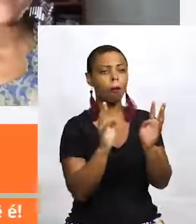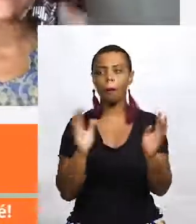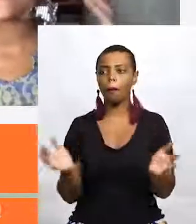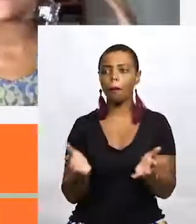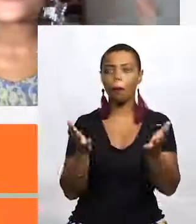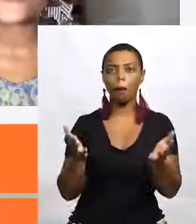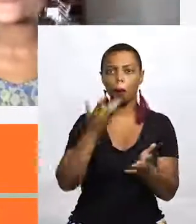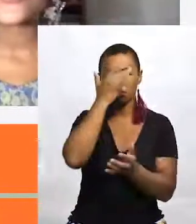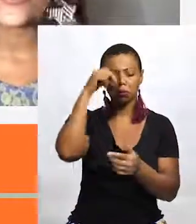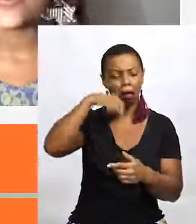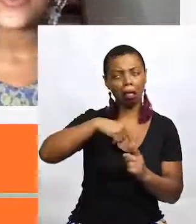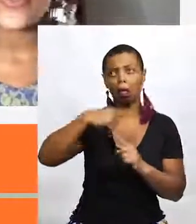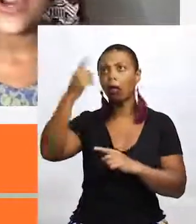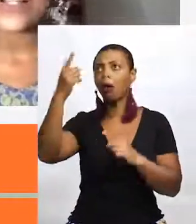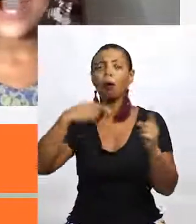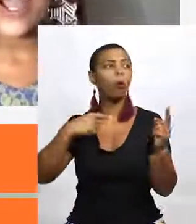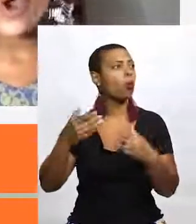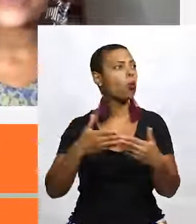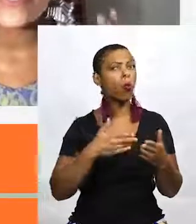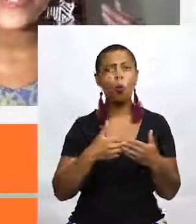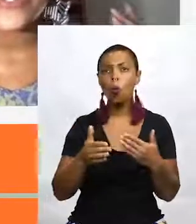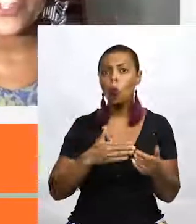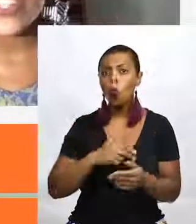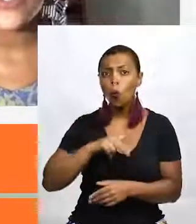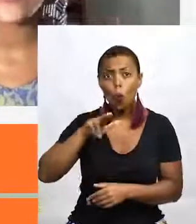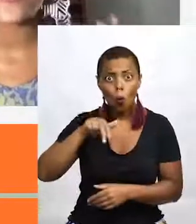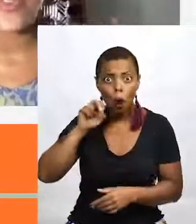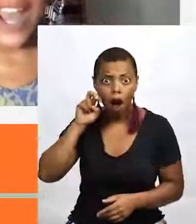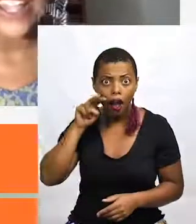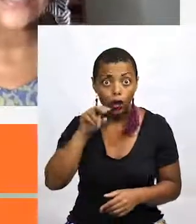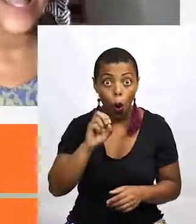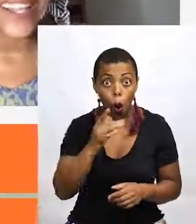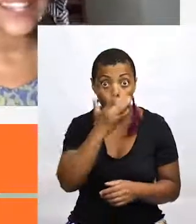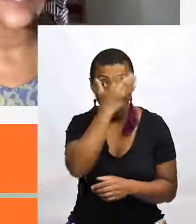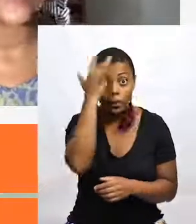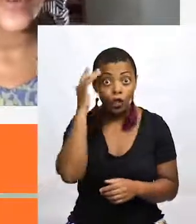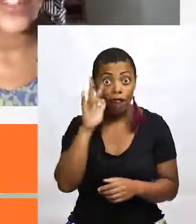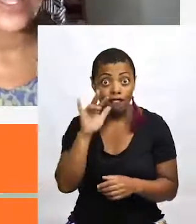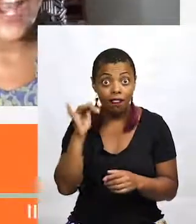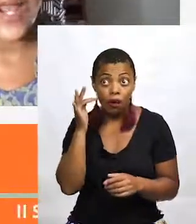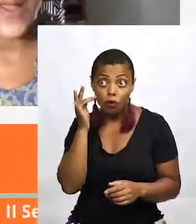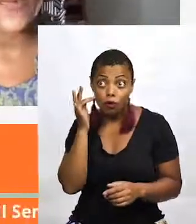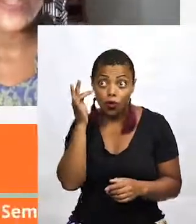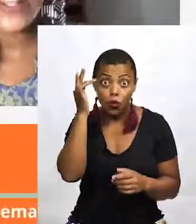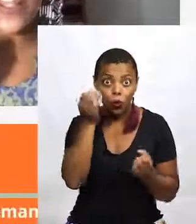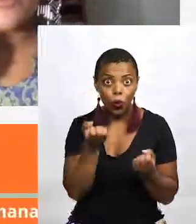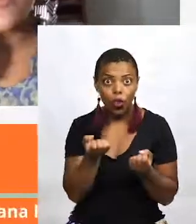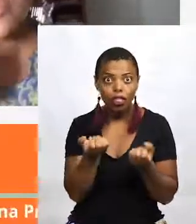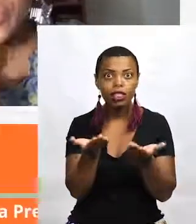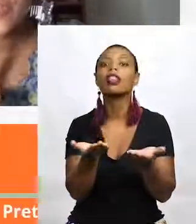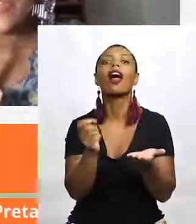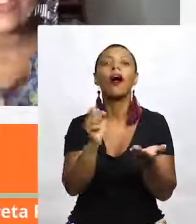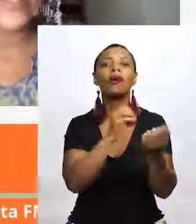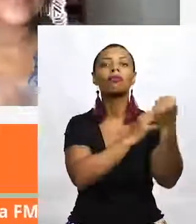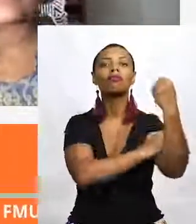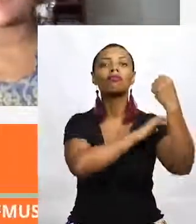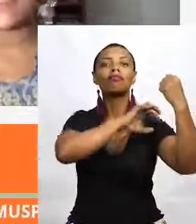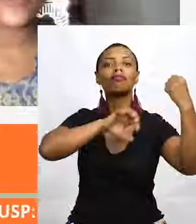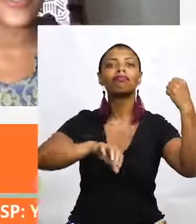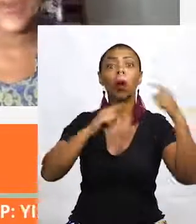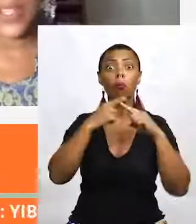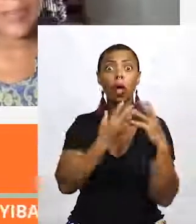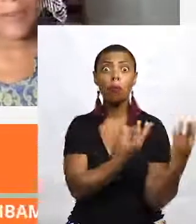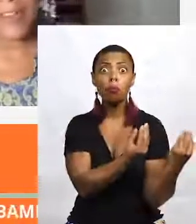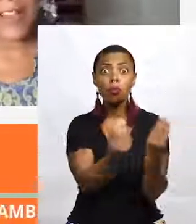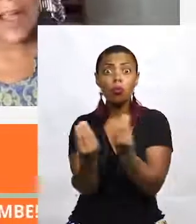lá, seja a gente que nunca ouviu falar, ou seja a gente que tu vais ainda empoderar, porque tem muitos que